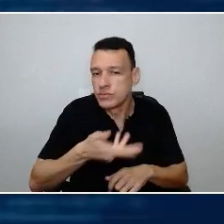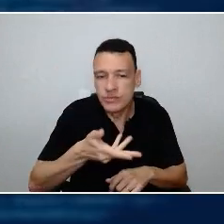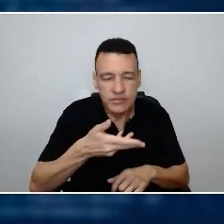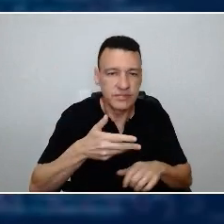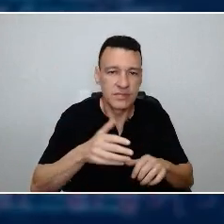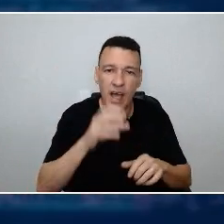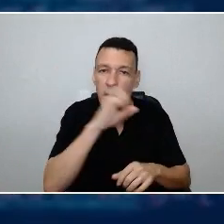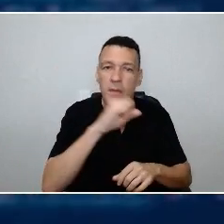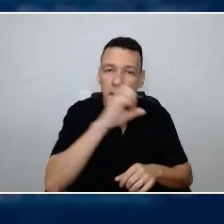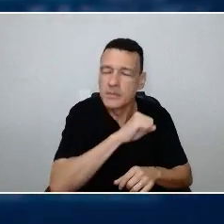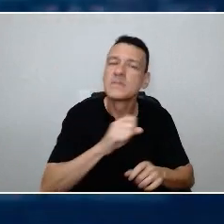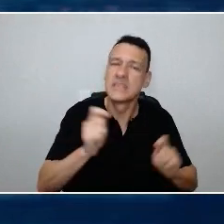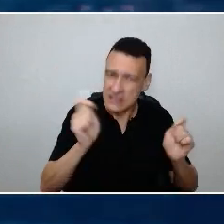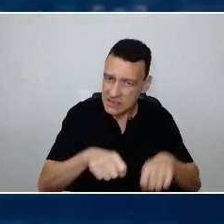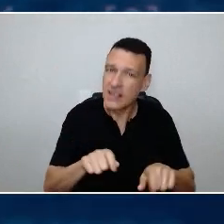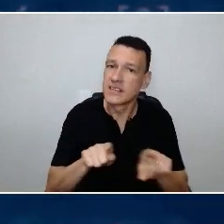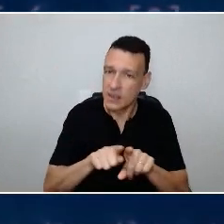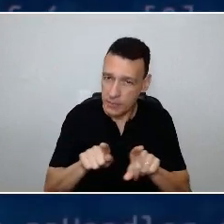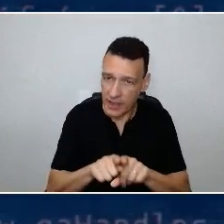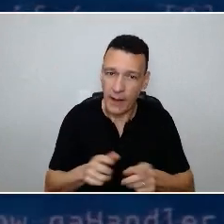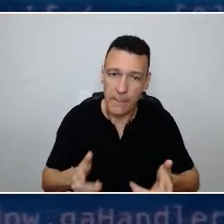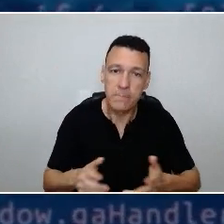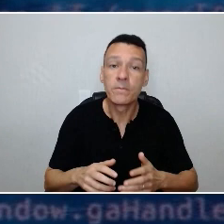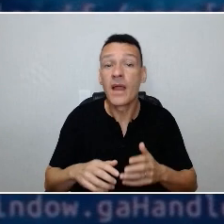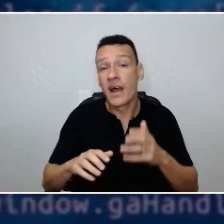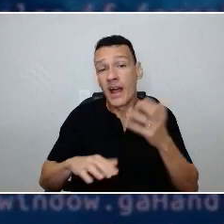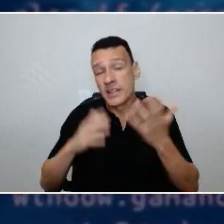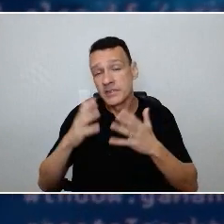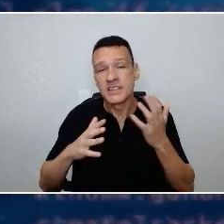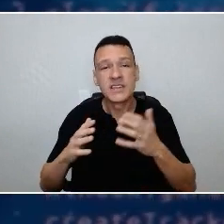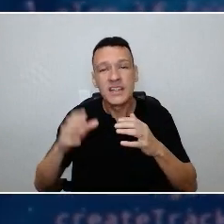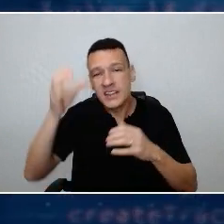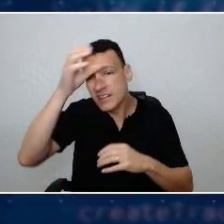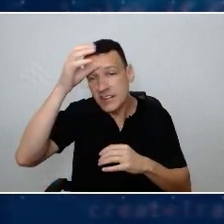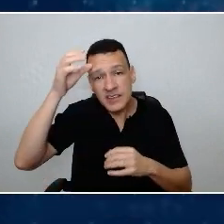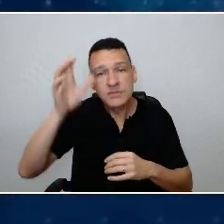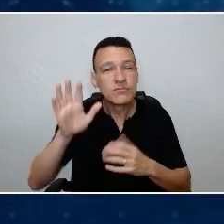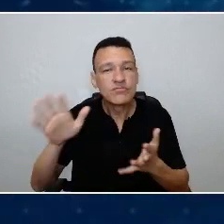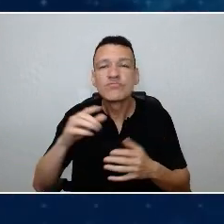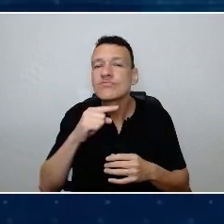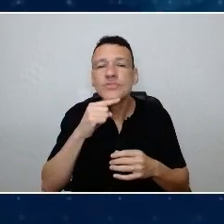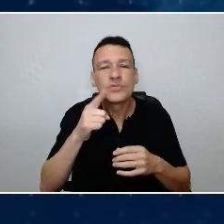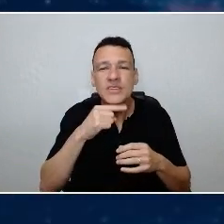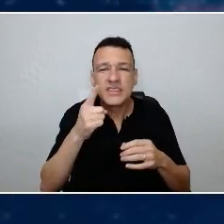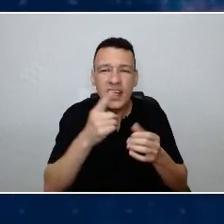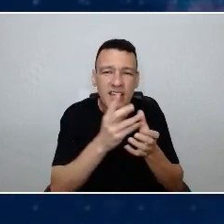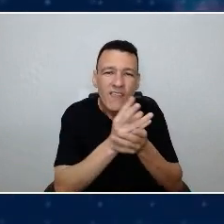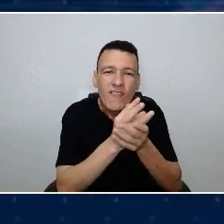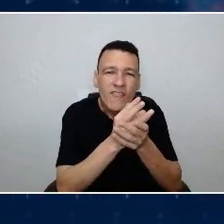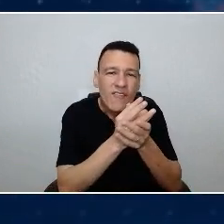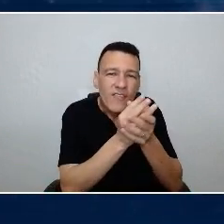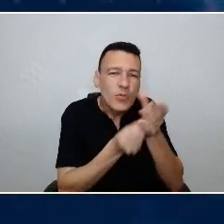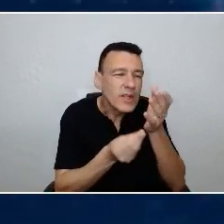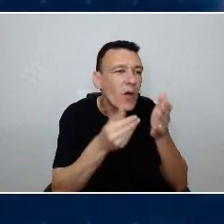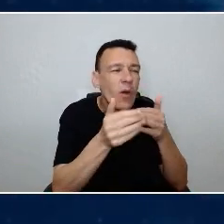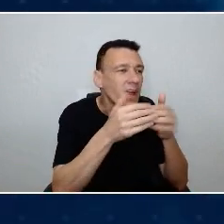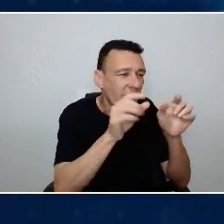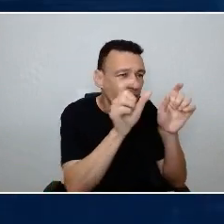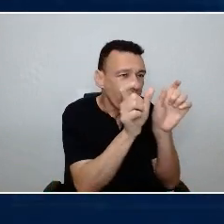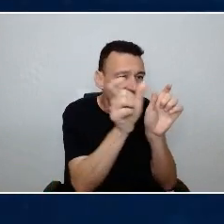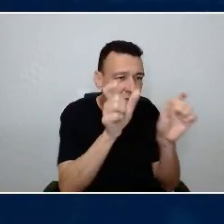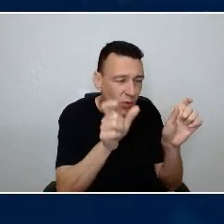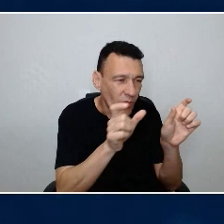precisa conseguir filtrar por qualquer Campo comum da sua Collection barra tabela mas caso ele